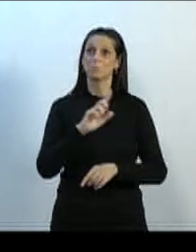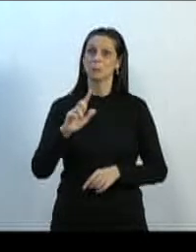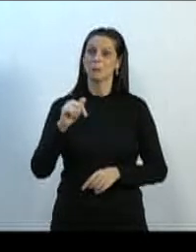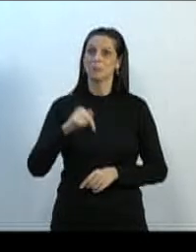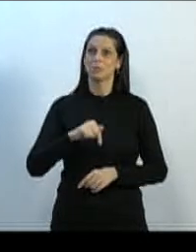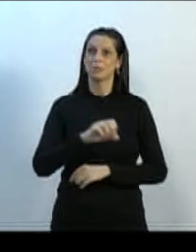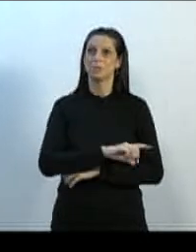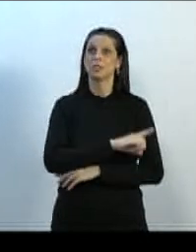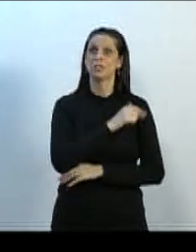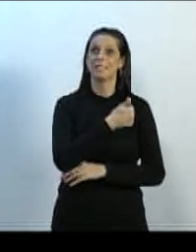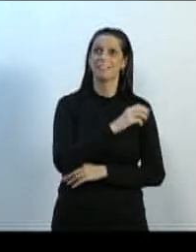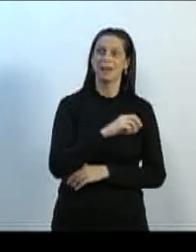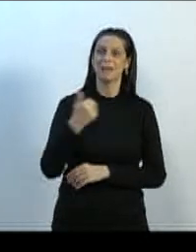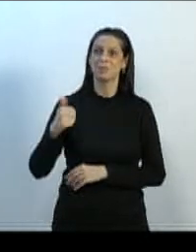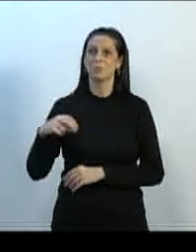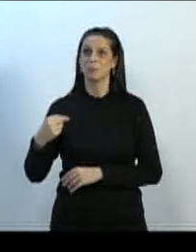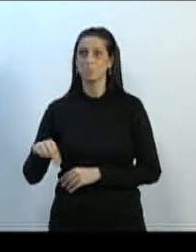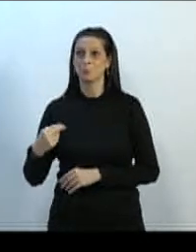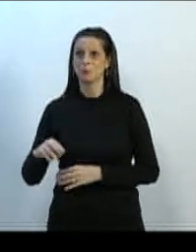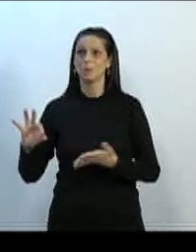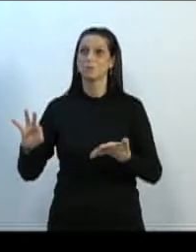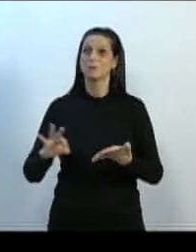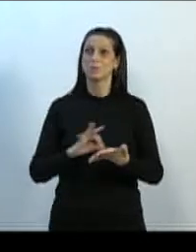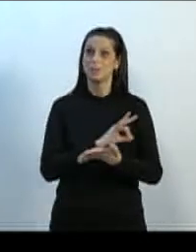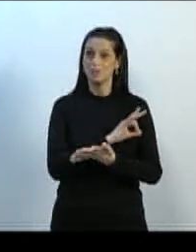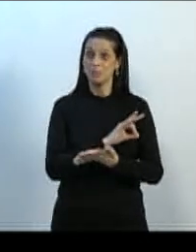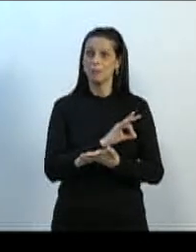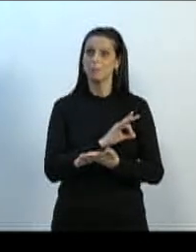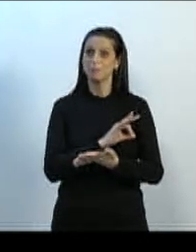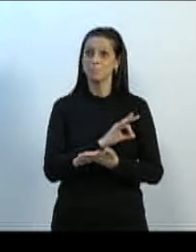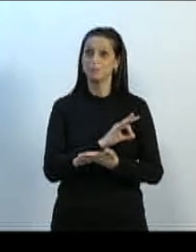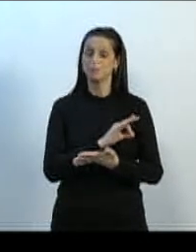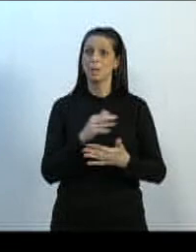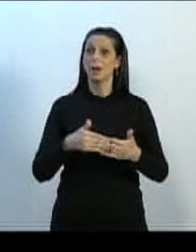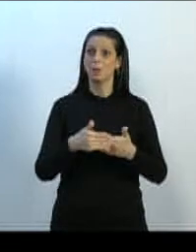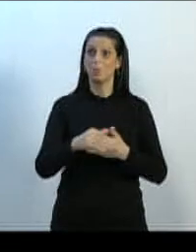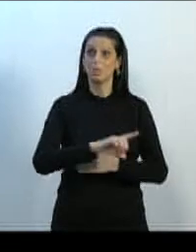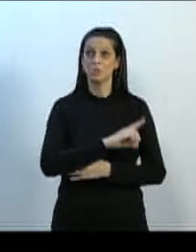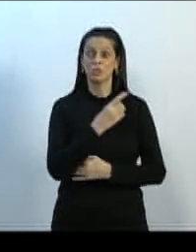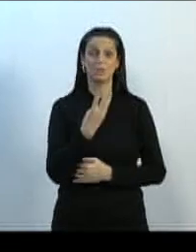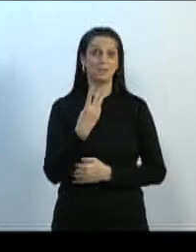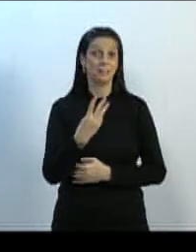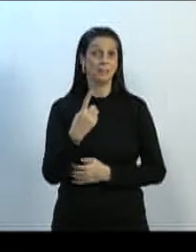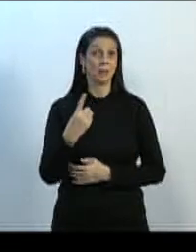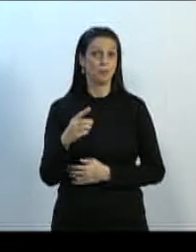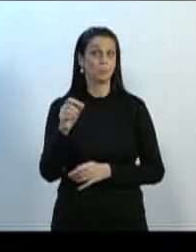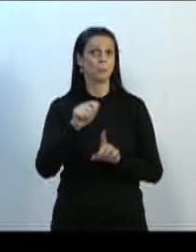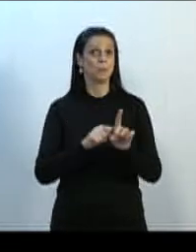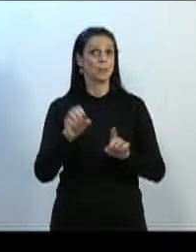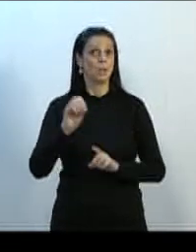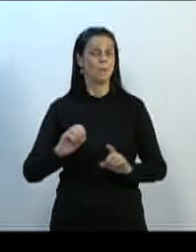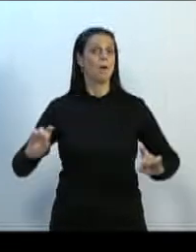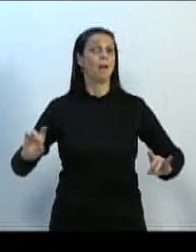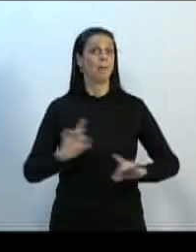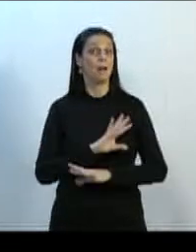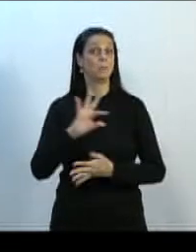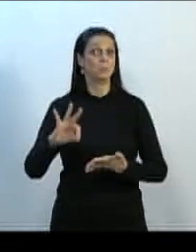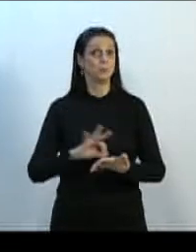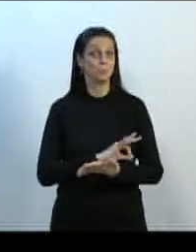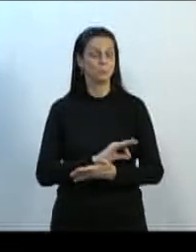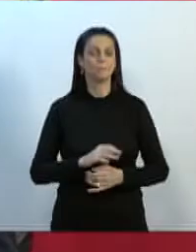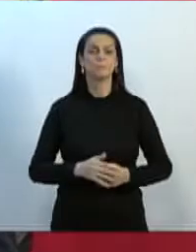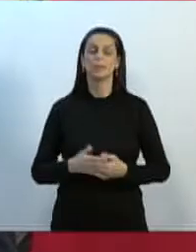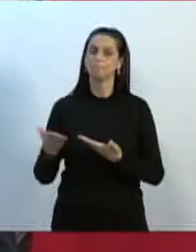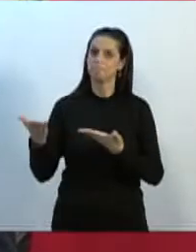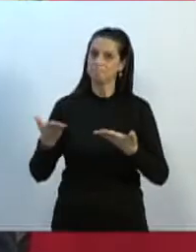10 e 11 de novembro, mas as inscrições encerram agora no dia 31 de outubro. Fica aí o convite,